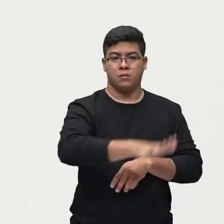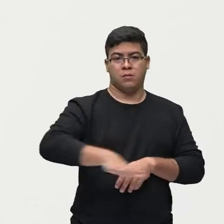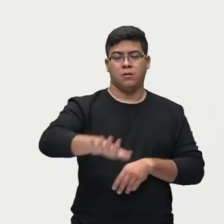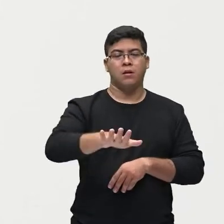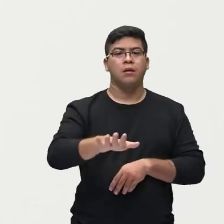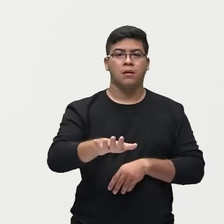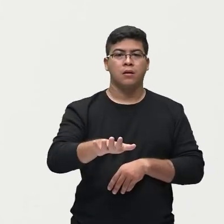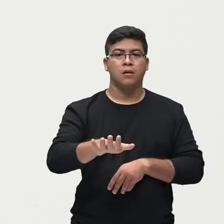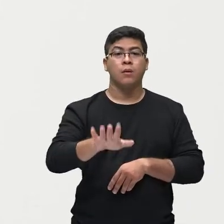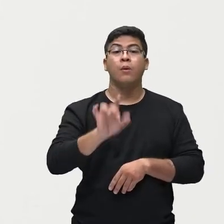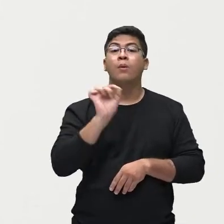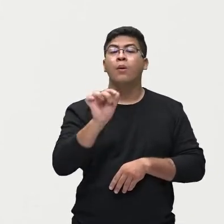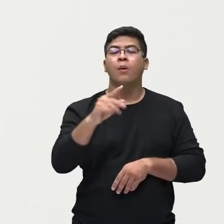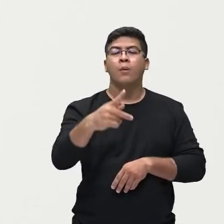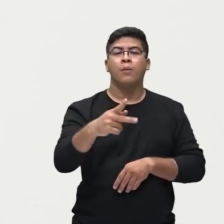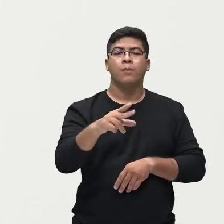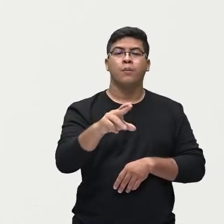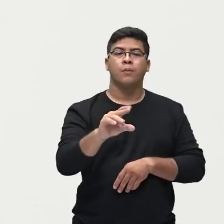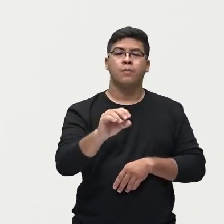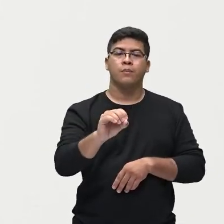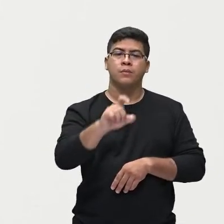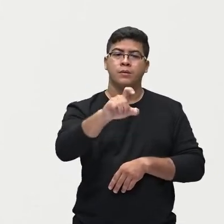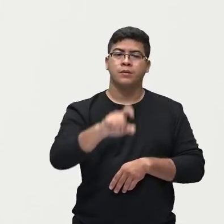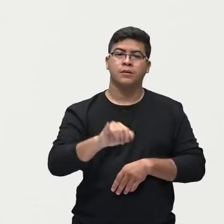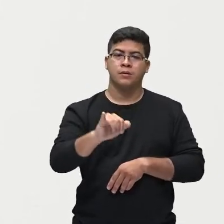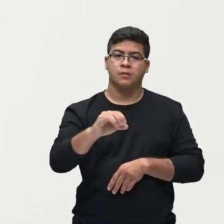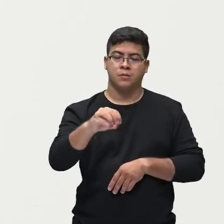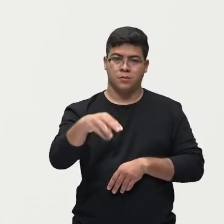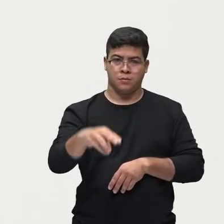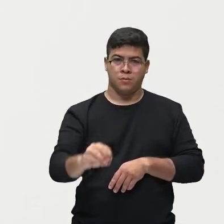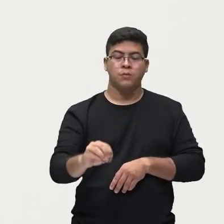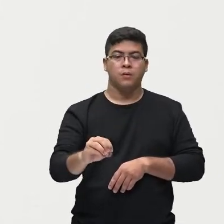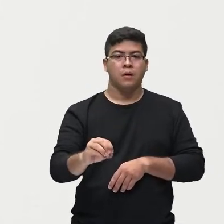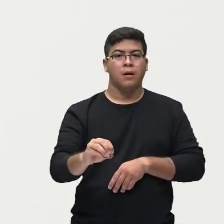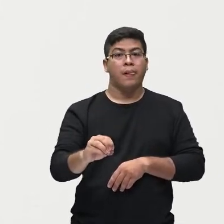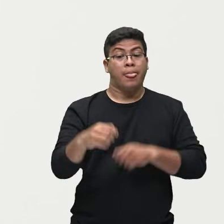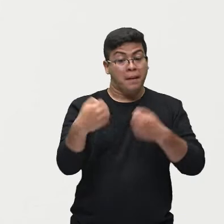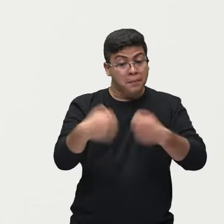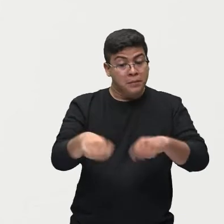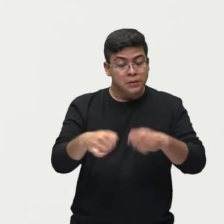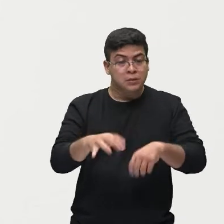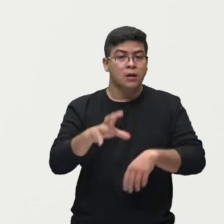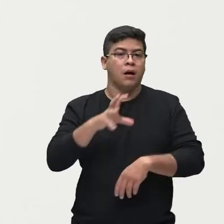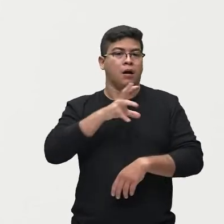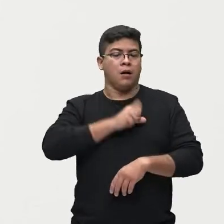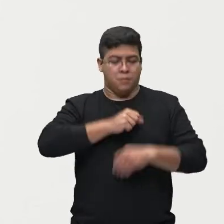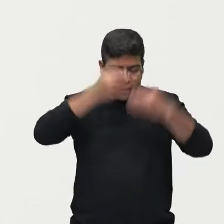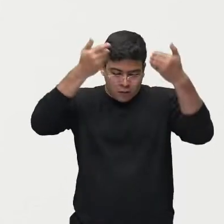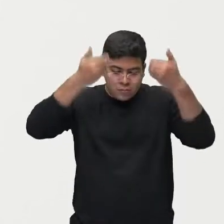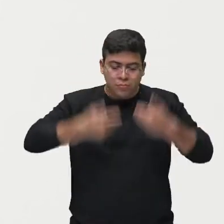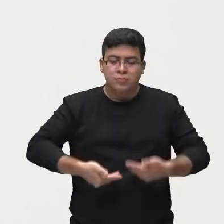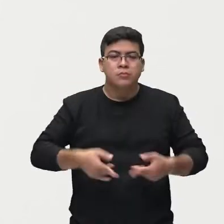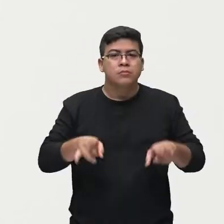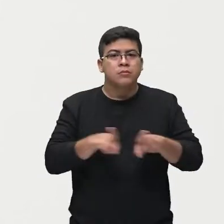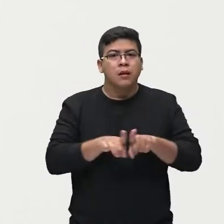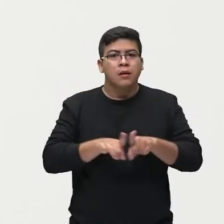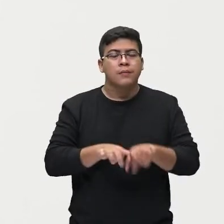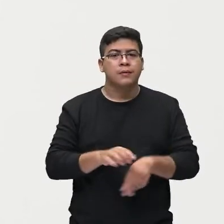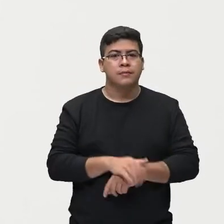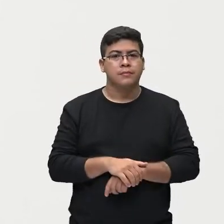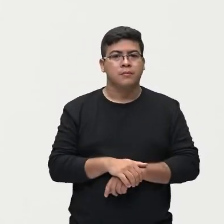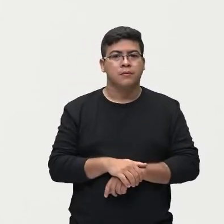E esse próximo como a si mesmo. Então você tem que se amar também. Não adianta você amar o próximo se não se